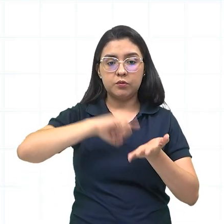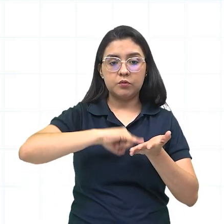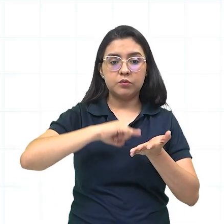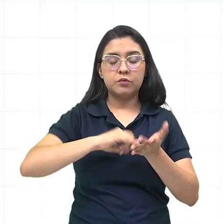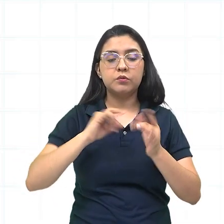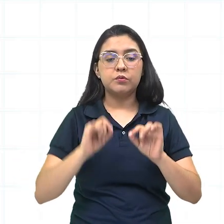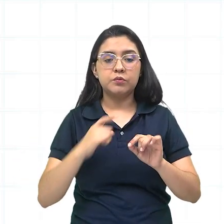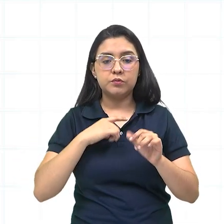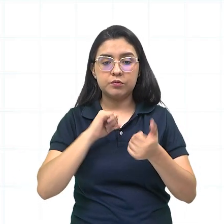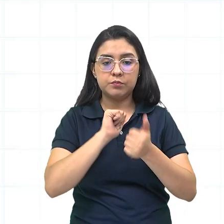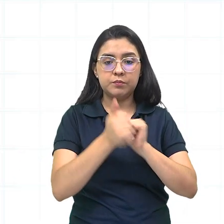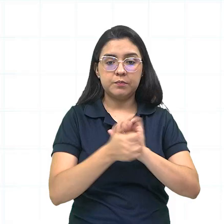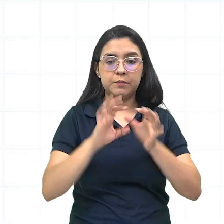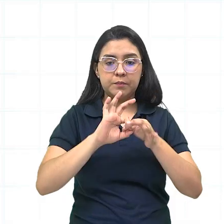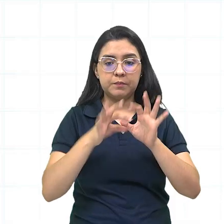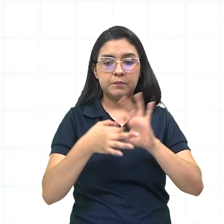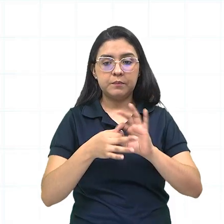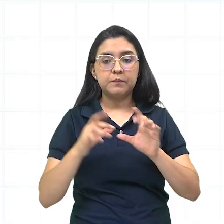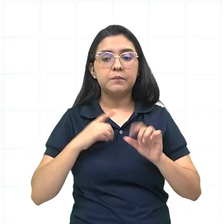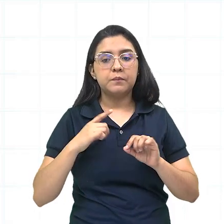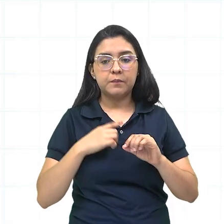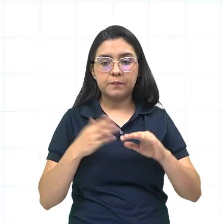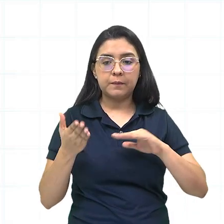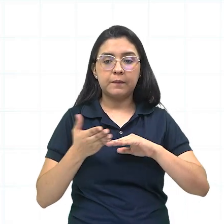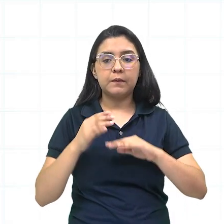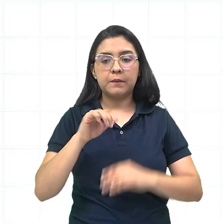nos Jogos Olímpicos modernos em